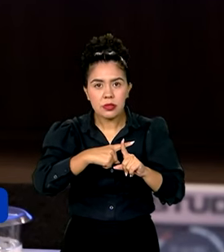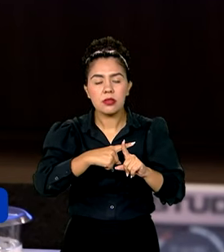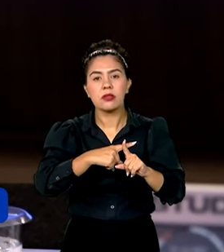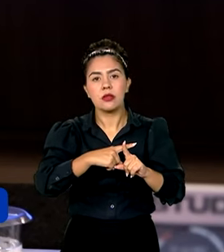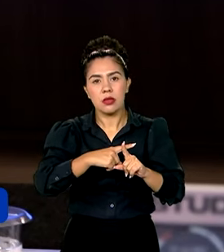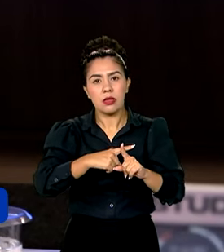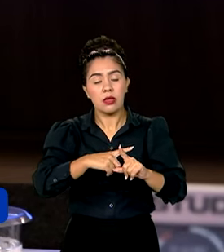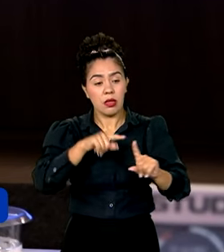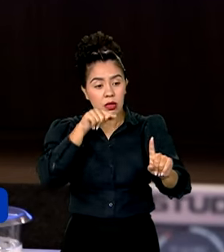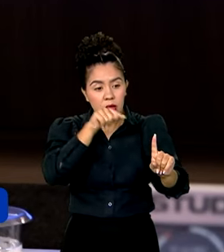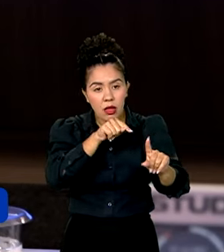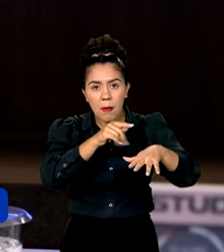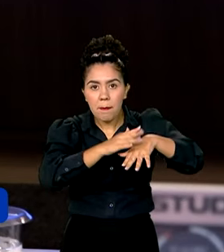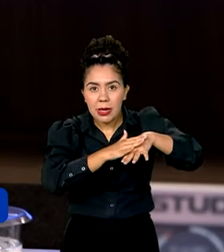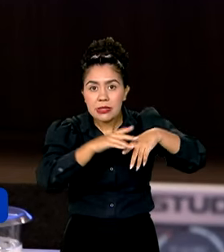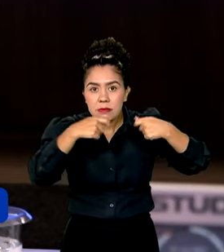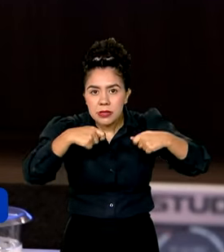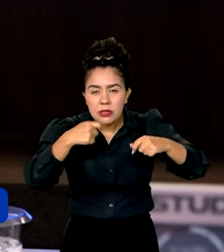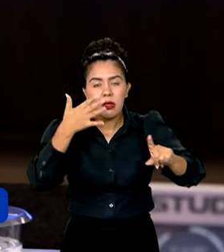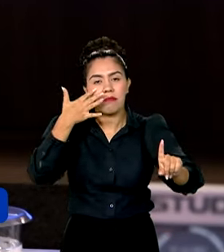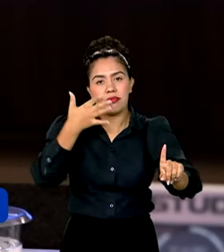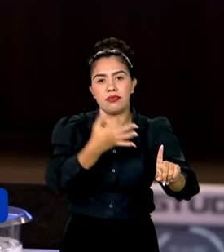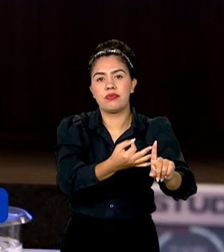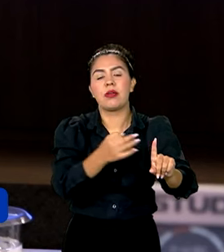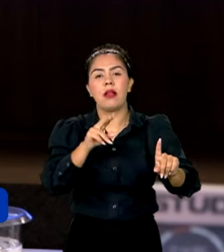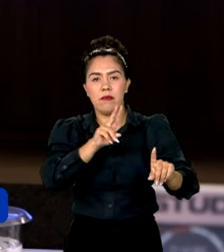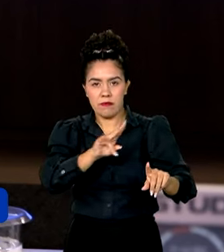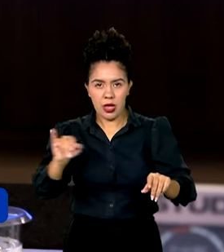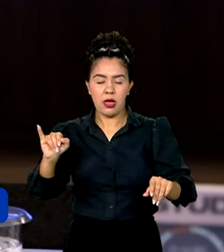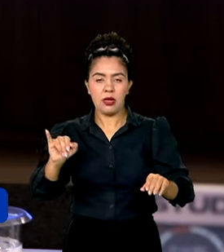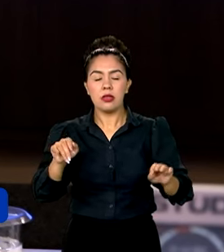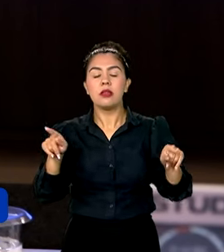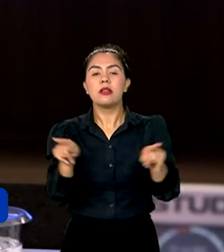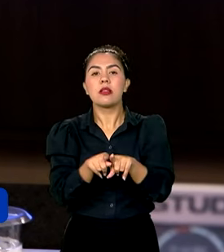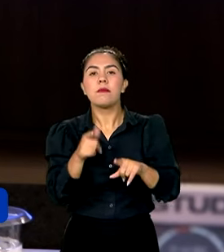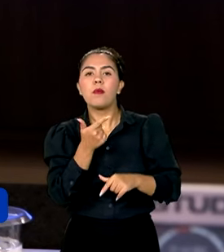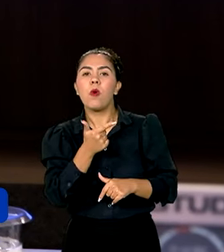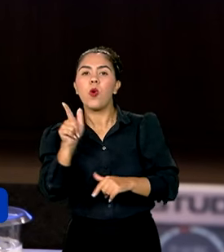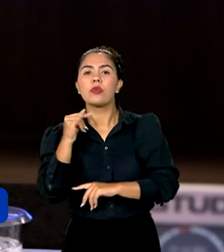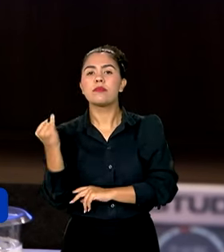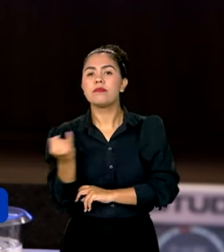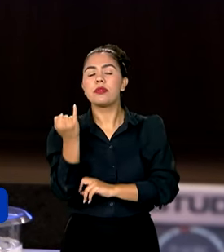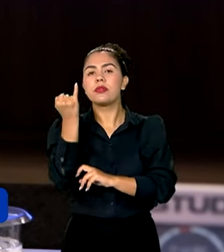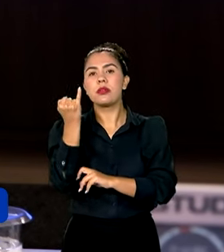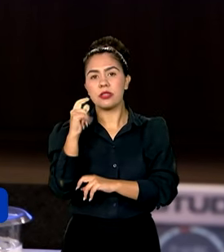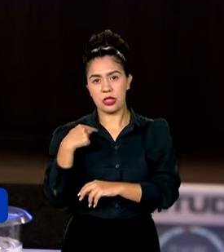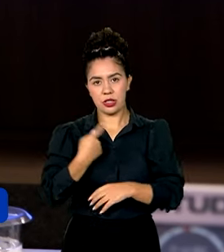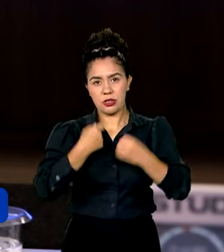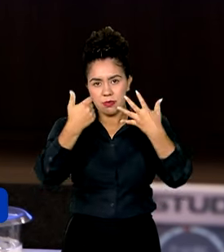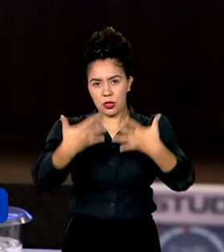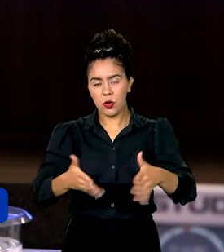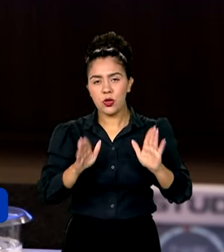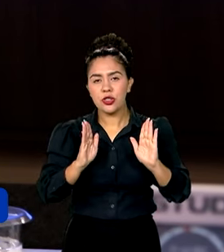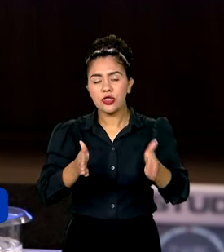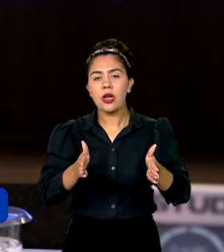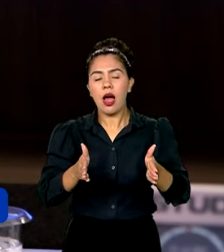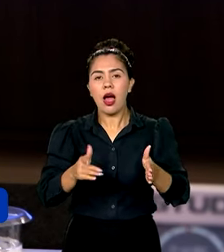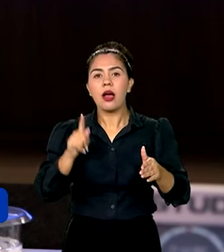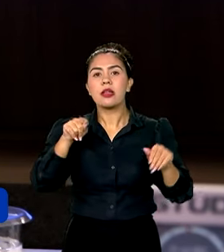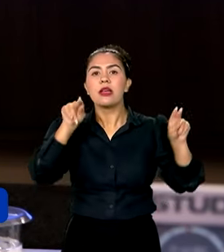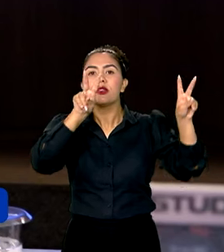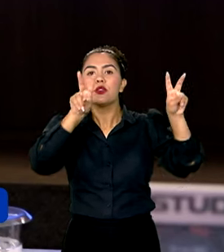paciente vai precisar e um instrumento importantíssimo para isso nós falamos aqui no programa que é é a